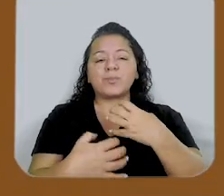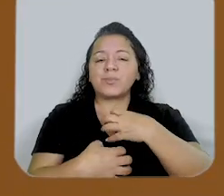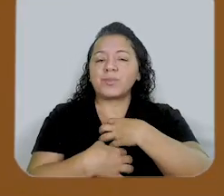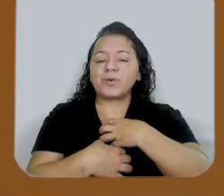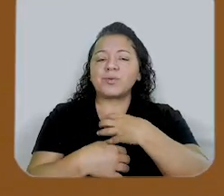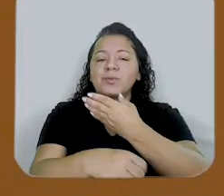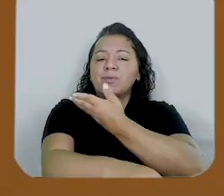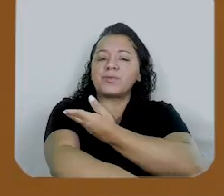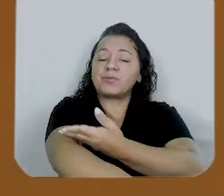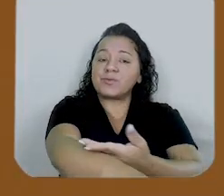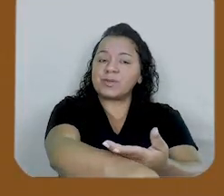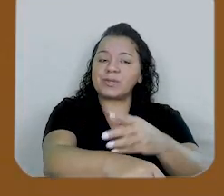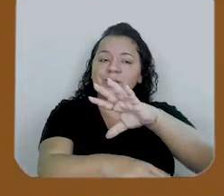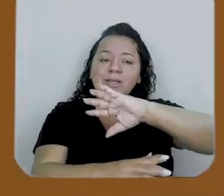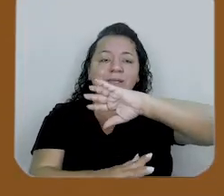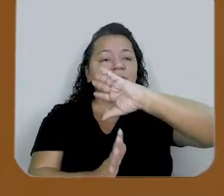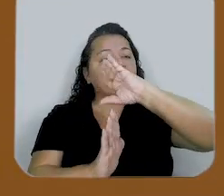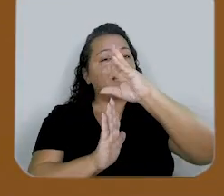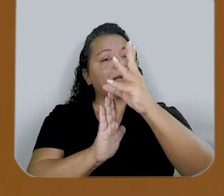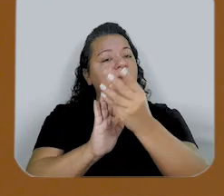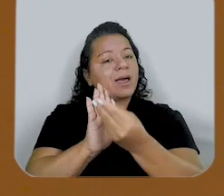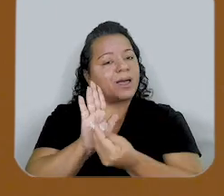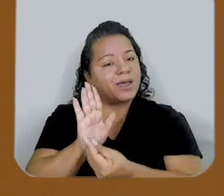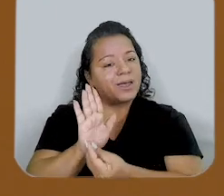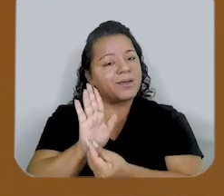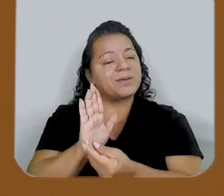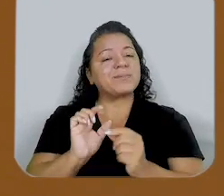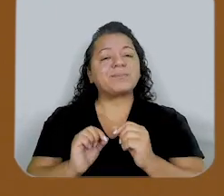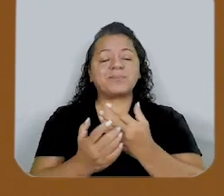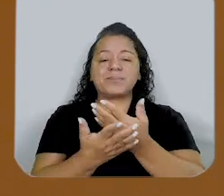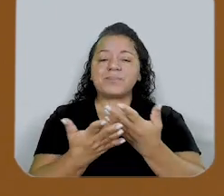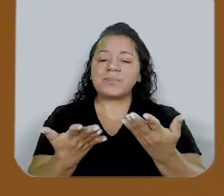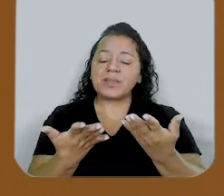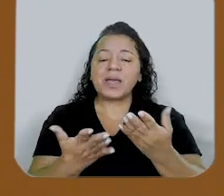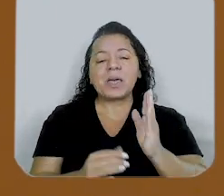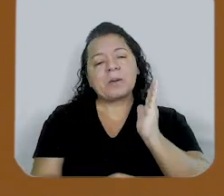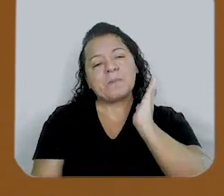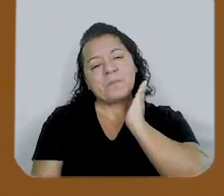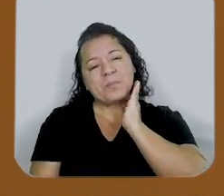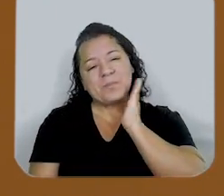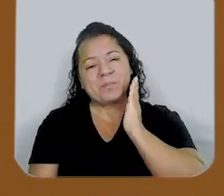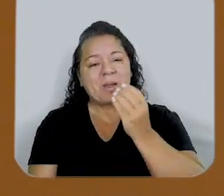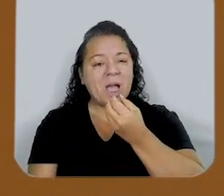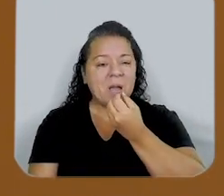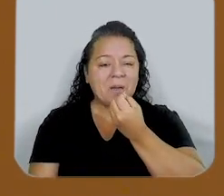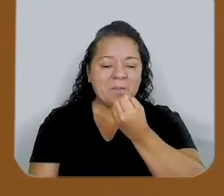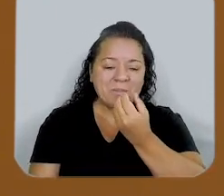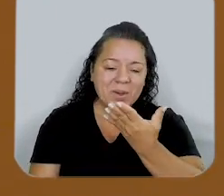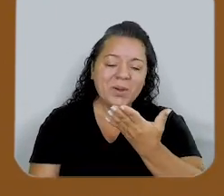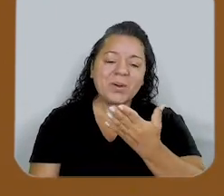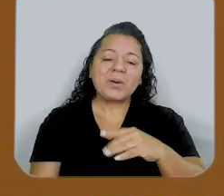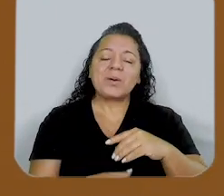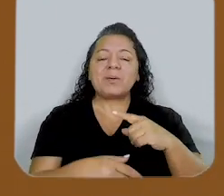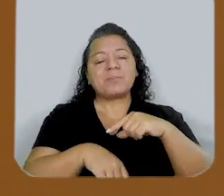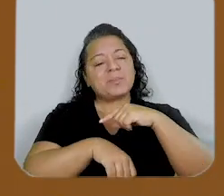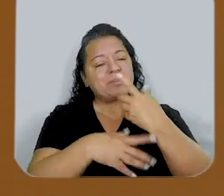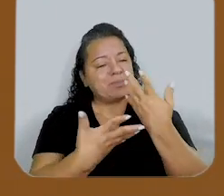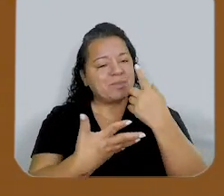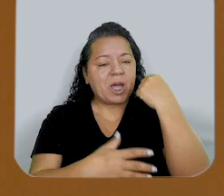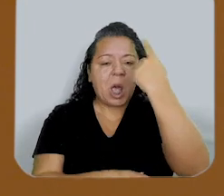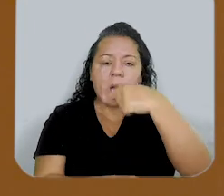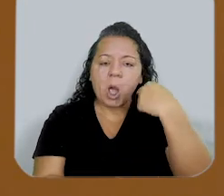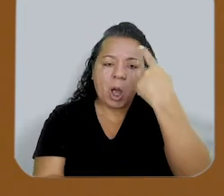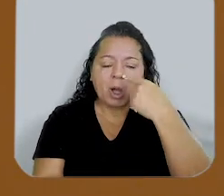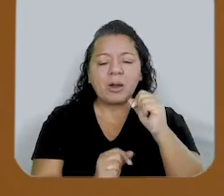aqui a gente poderia conversar por horas, certamente, mas eu preciso agradecer essa tua troca, essa tua